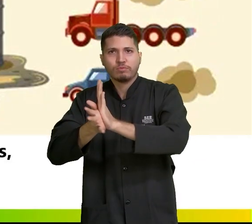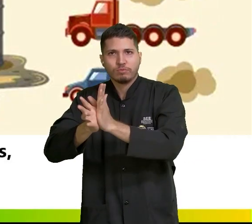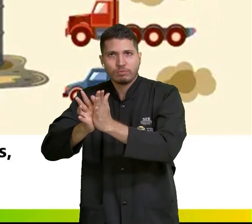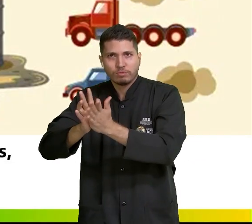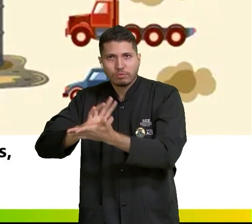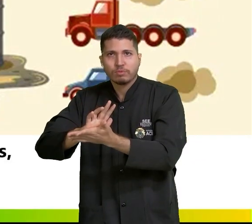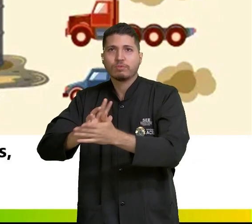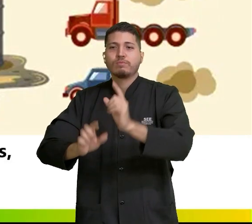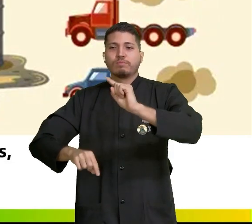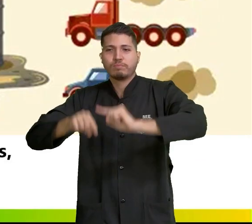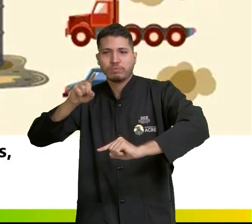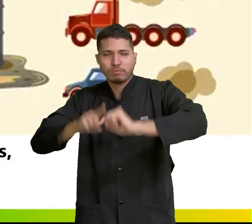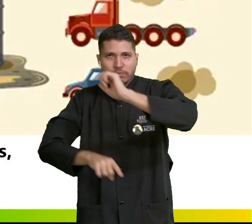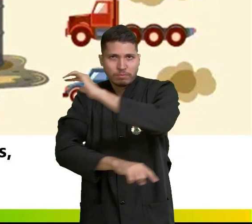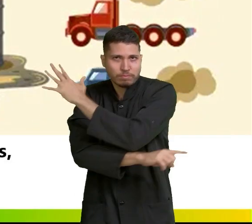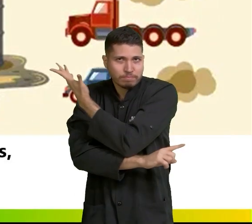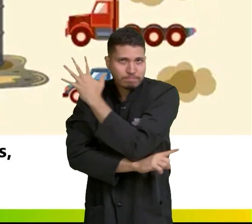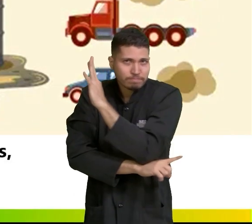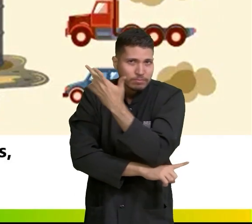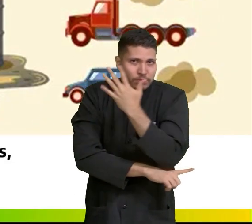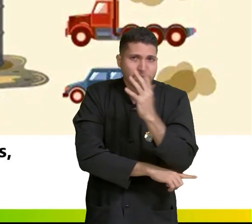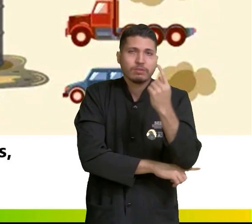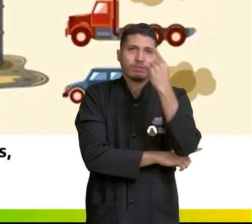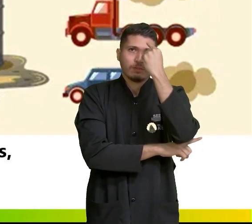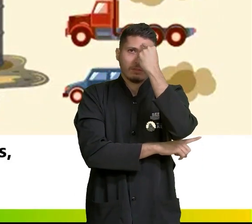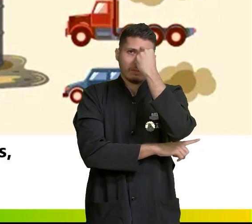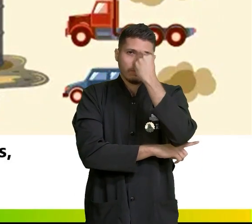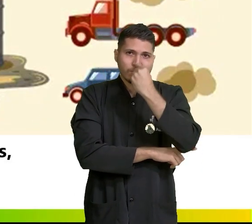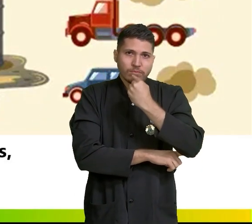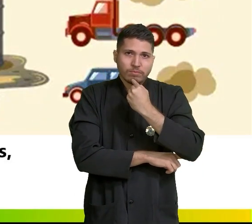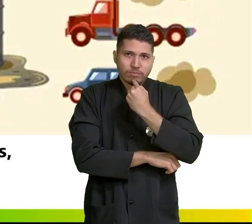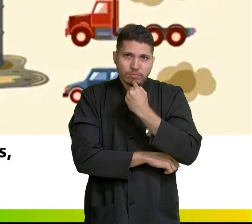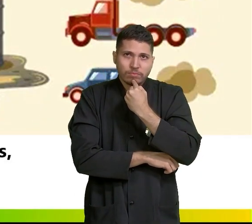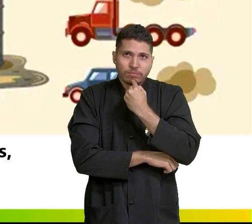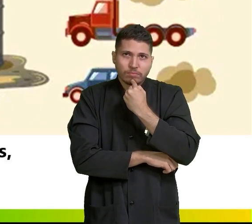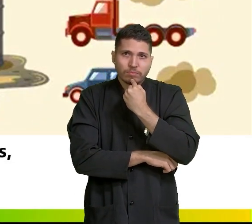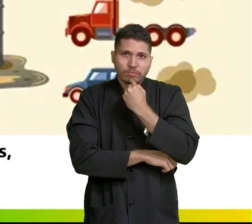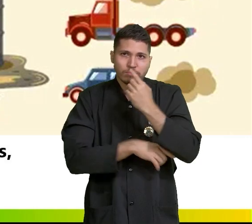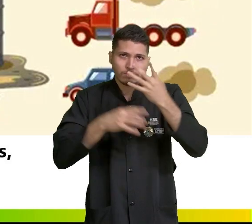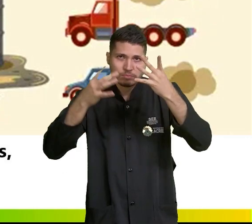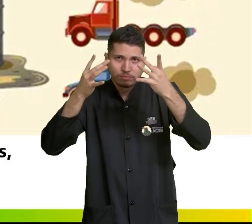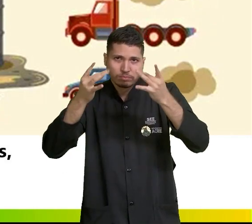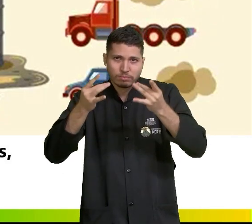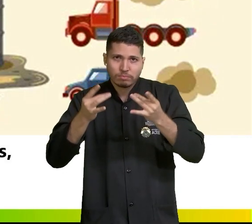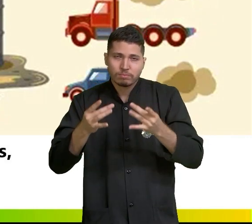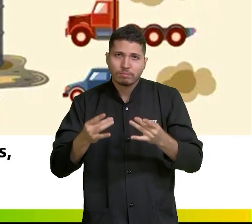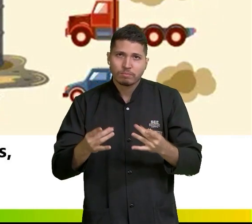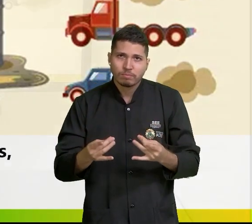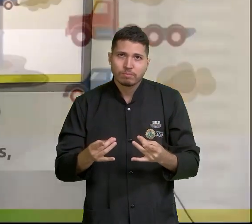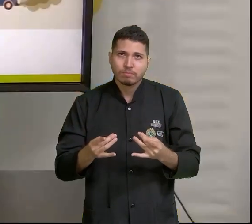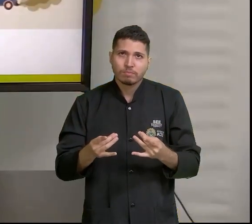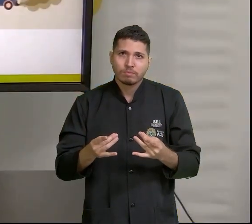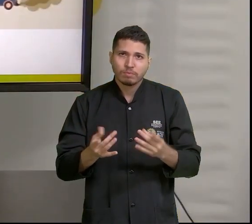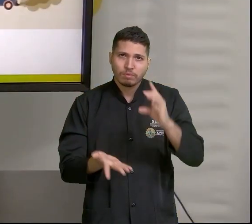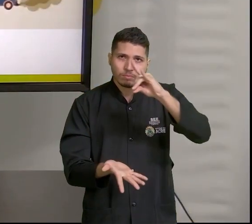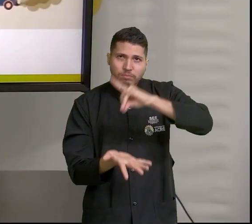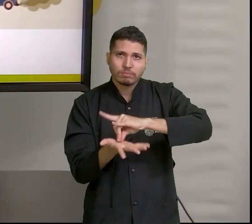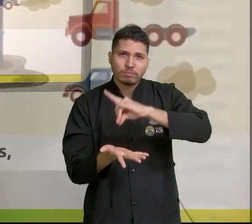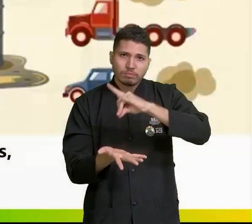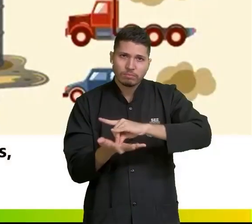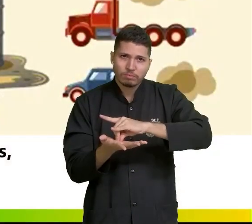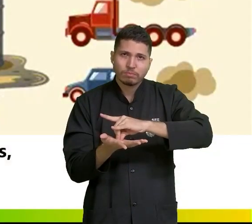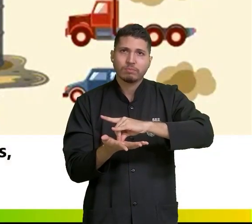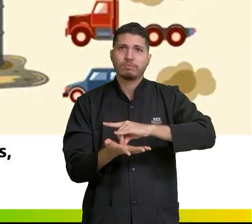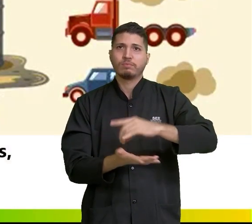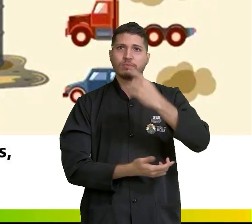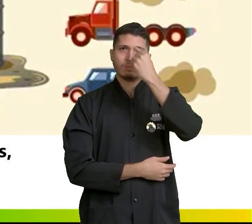brasileiros, tá? Então essa imagem ela vai falar muito. Por exemplo, olha só, pessoal, a gente tem a imagem